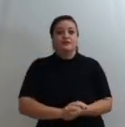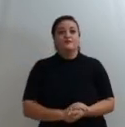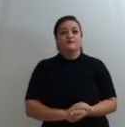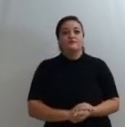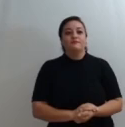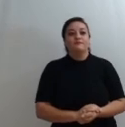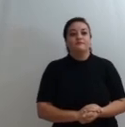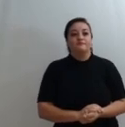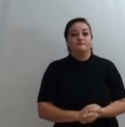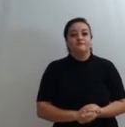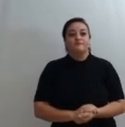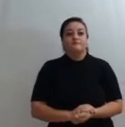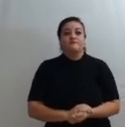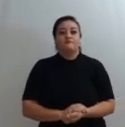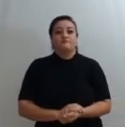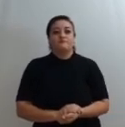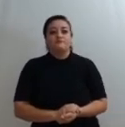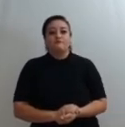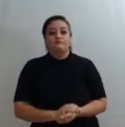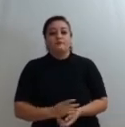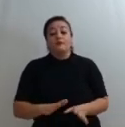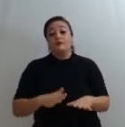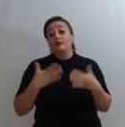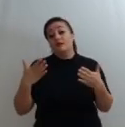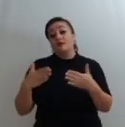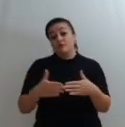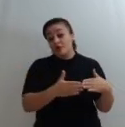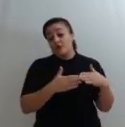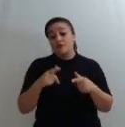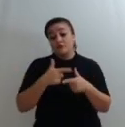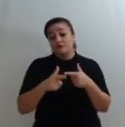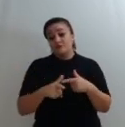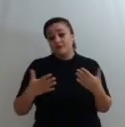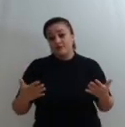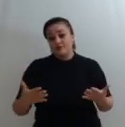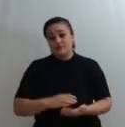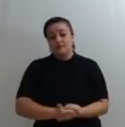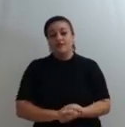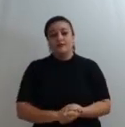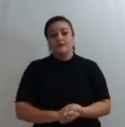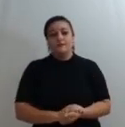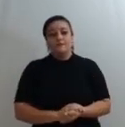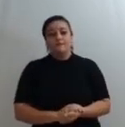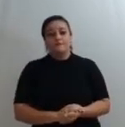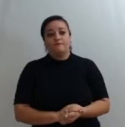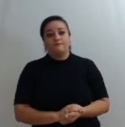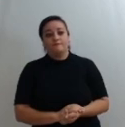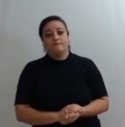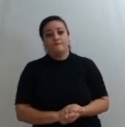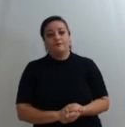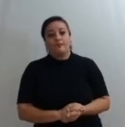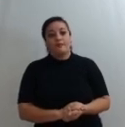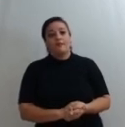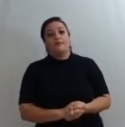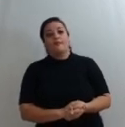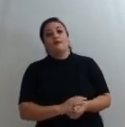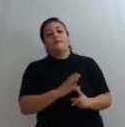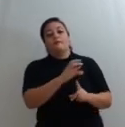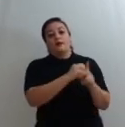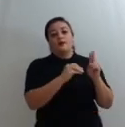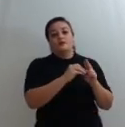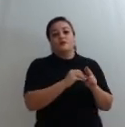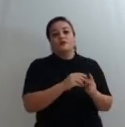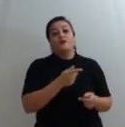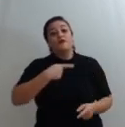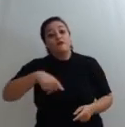Então, diante desses fatos, o paciente foi ao CNJ